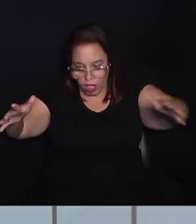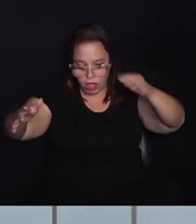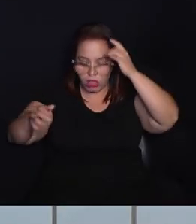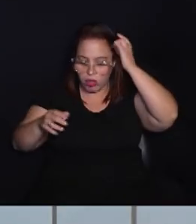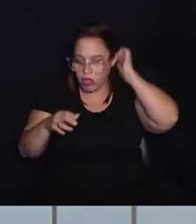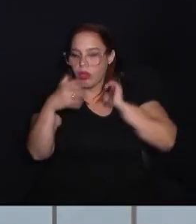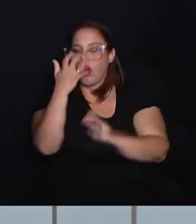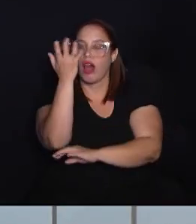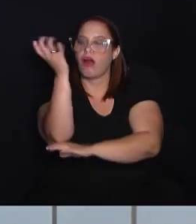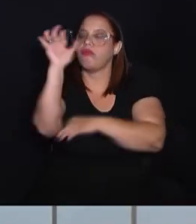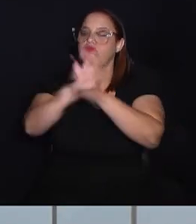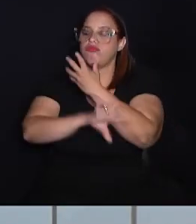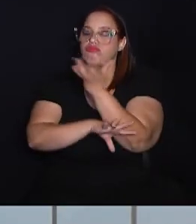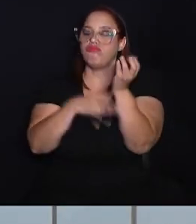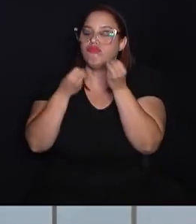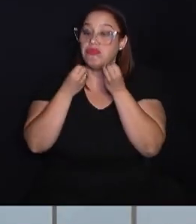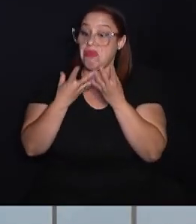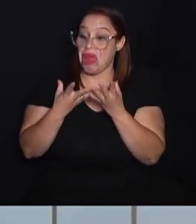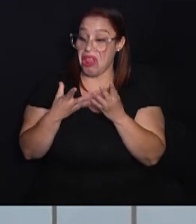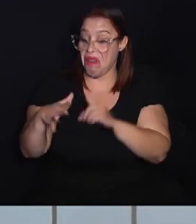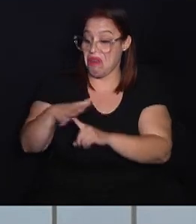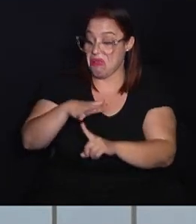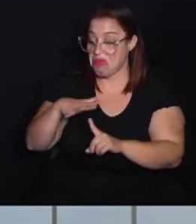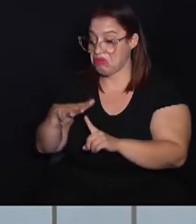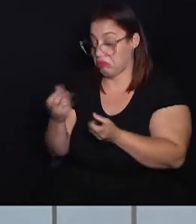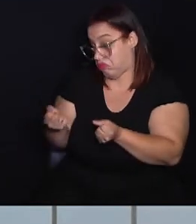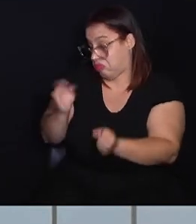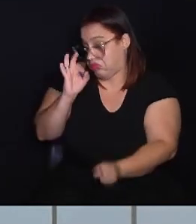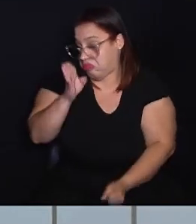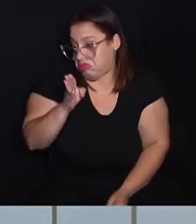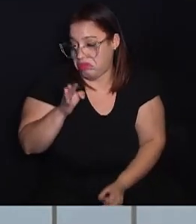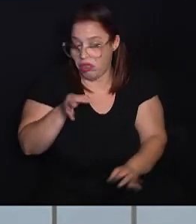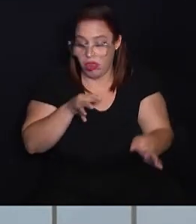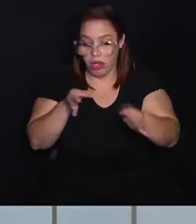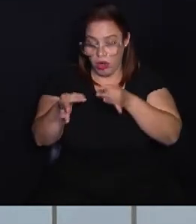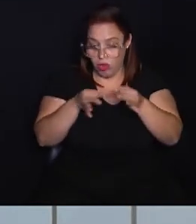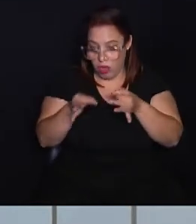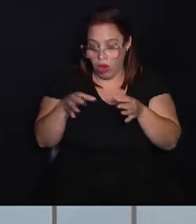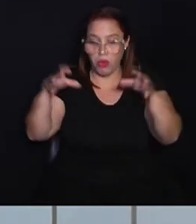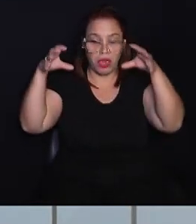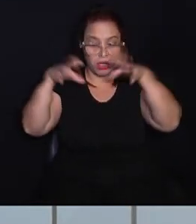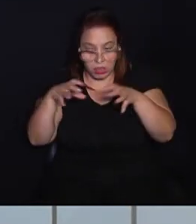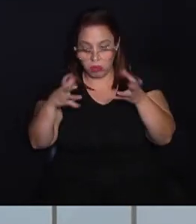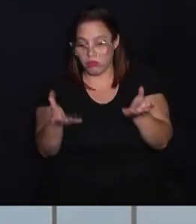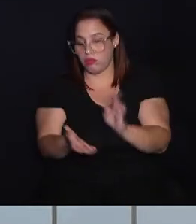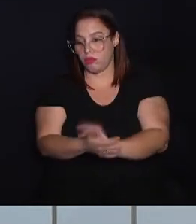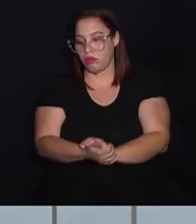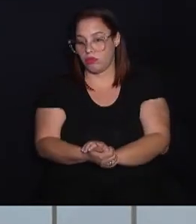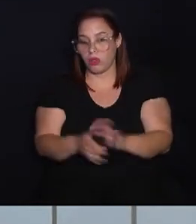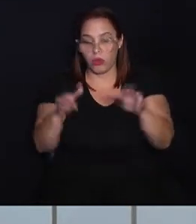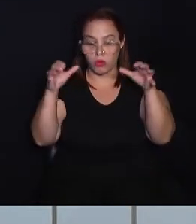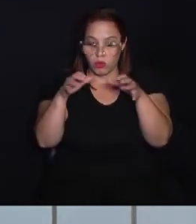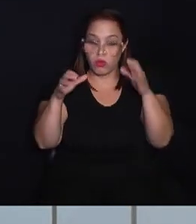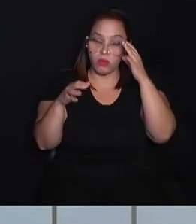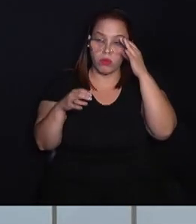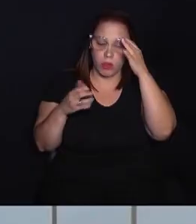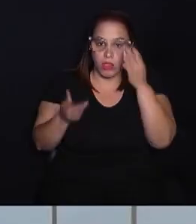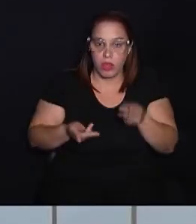enfrentam. E também as mudanças climáticas, né? Hoje, como preparar a cidade para enfrentar as mudanças do